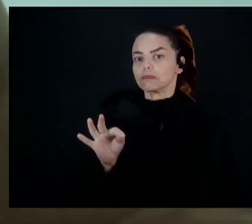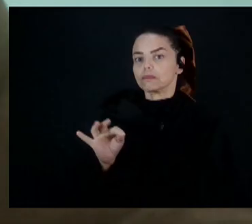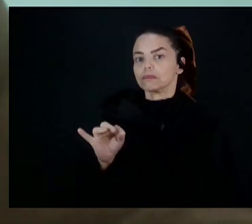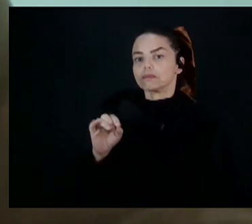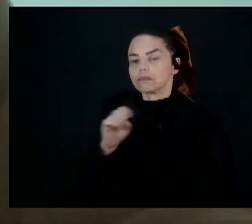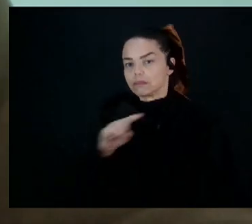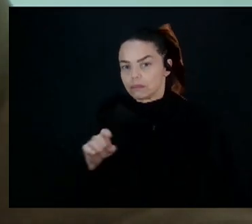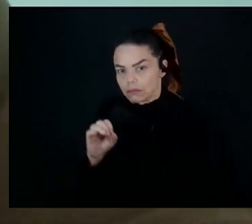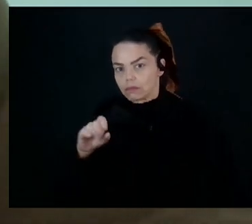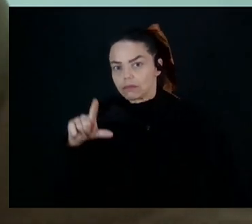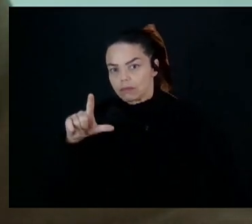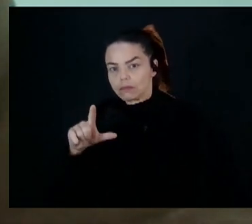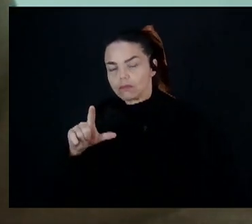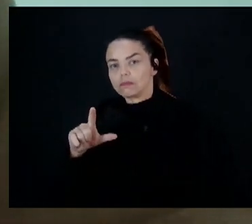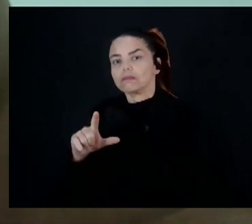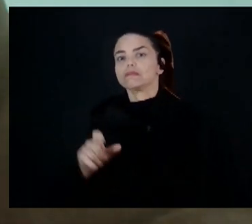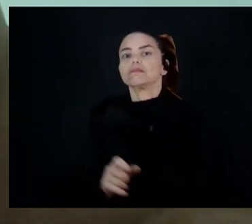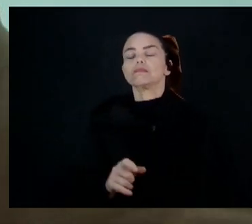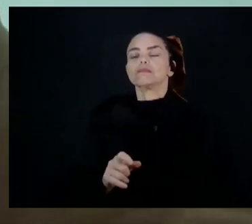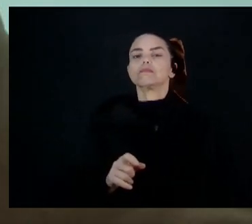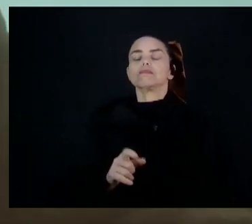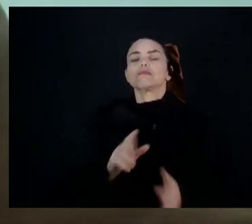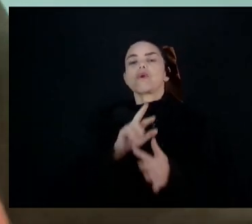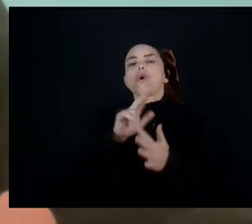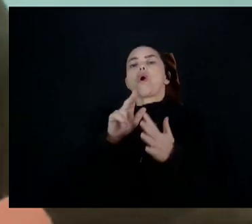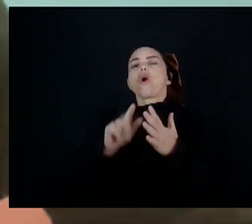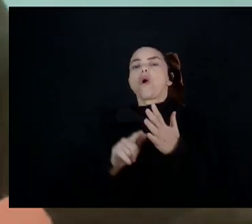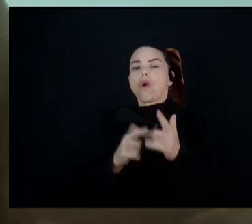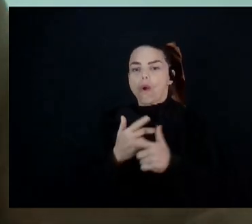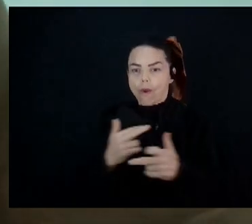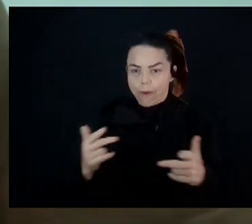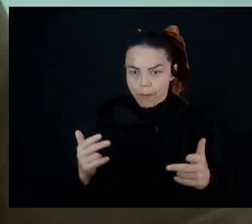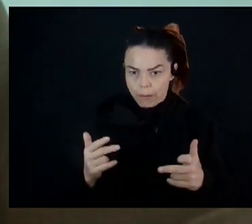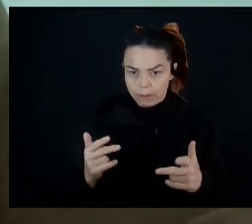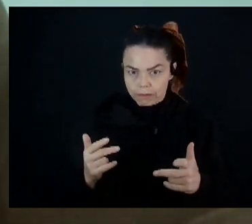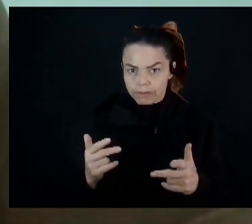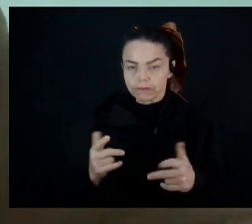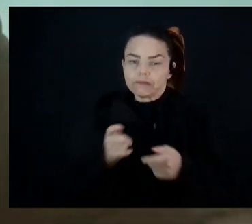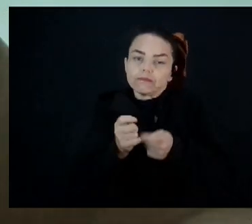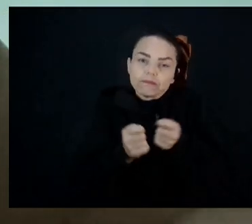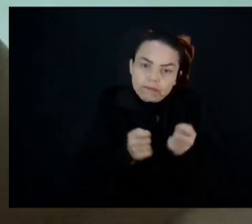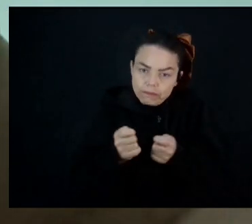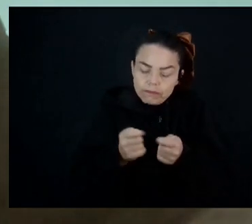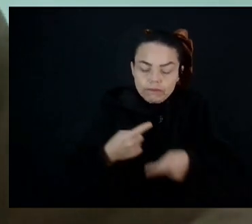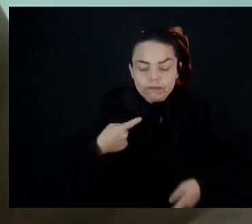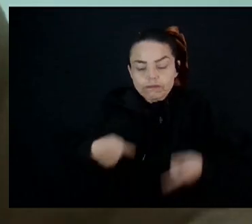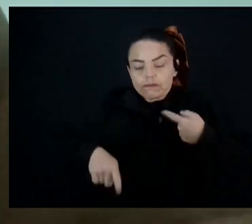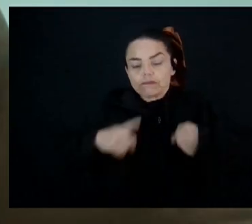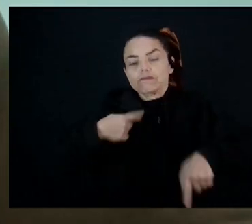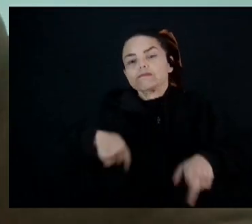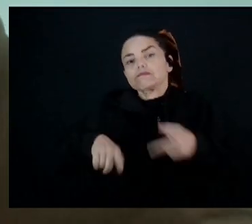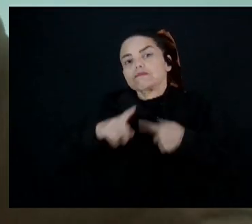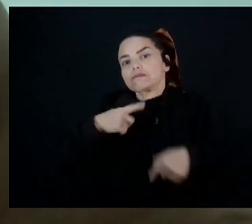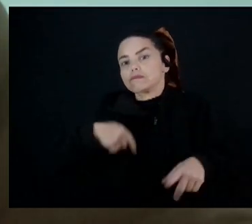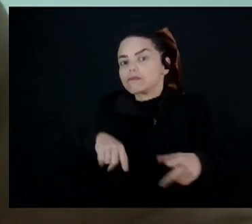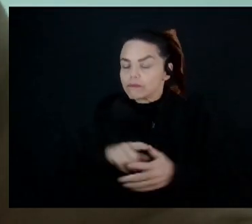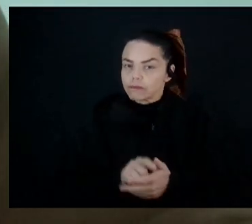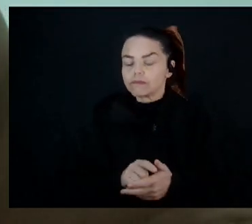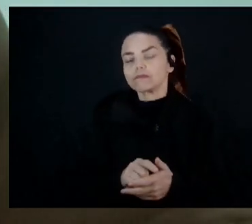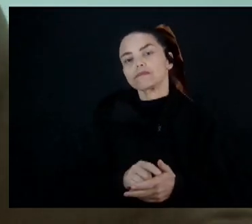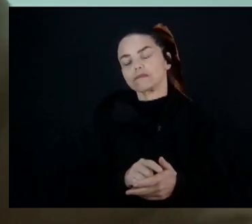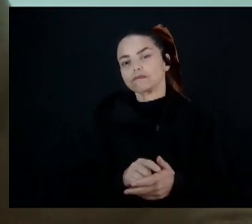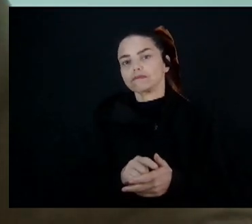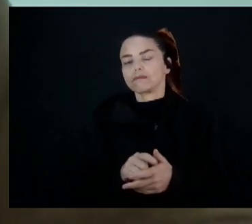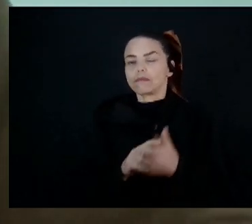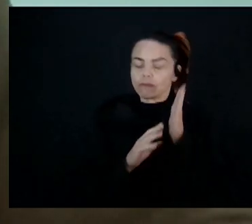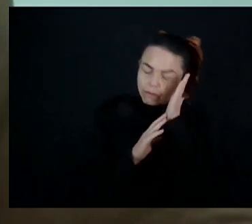endógeno, ele faz várias situações de regulação do organismo. Se eu faço menos sono de onda